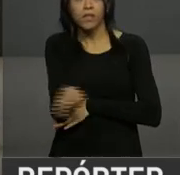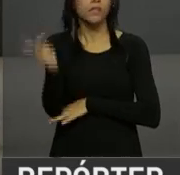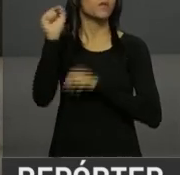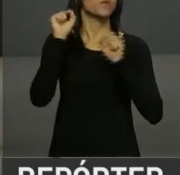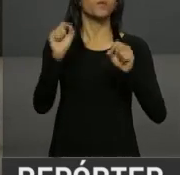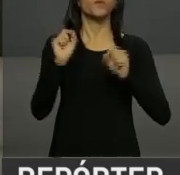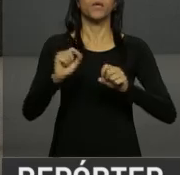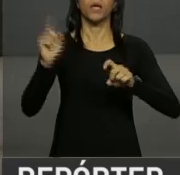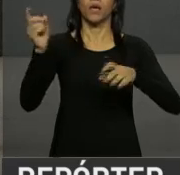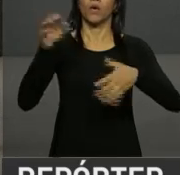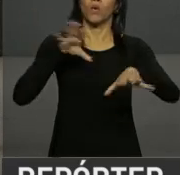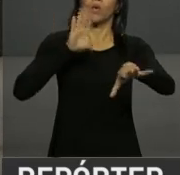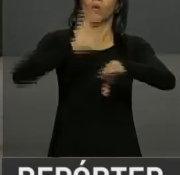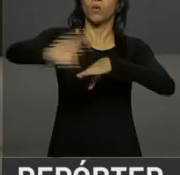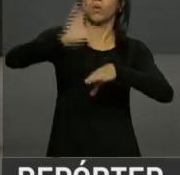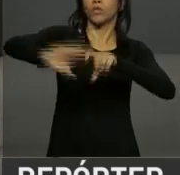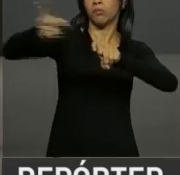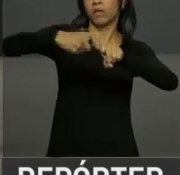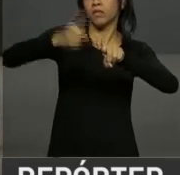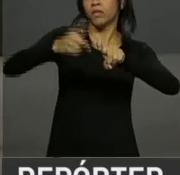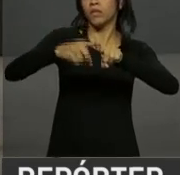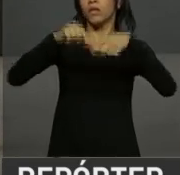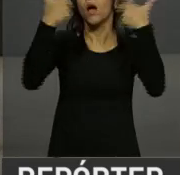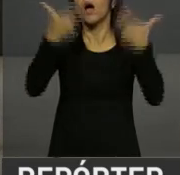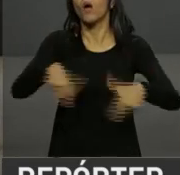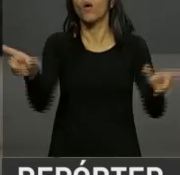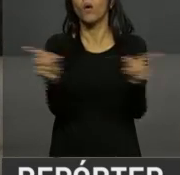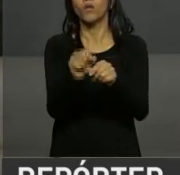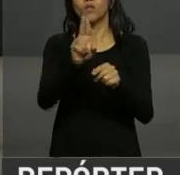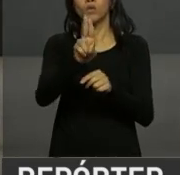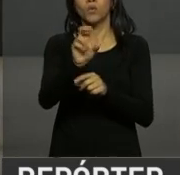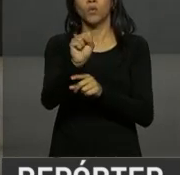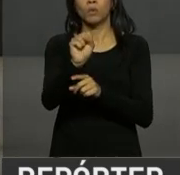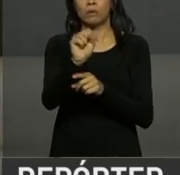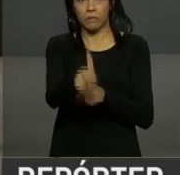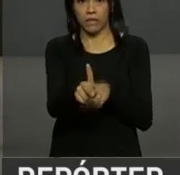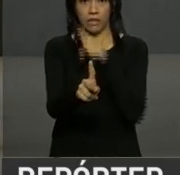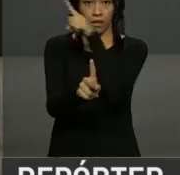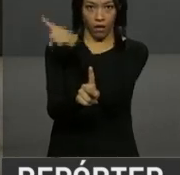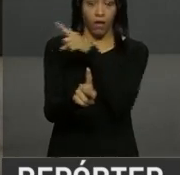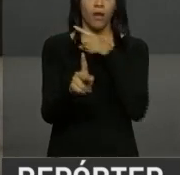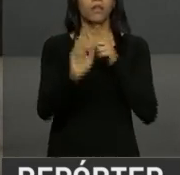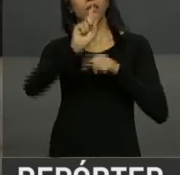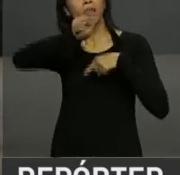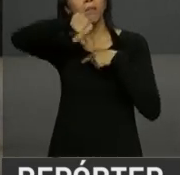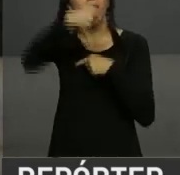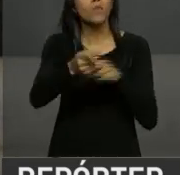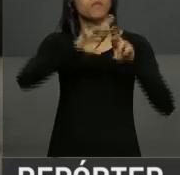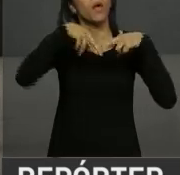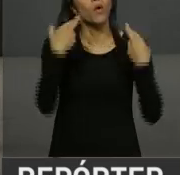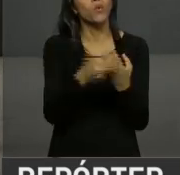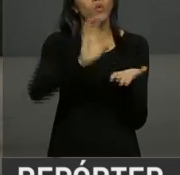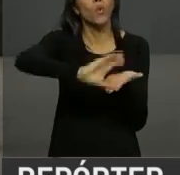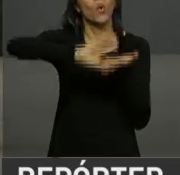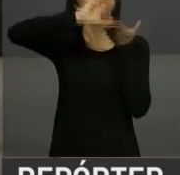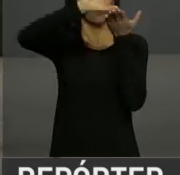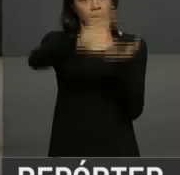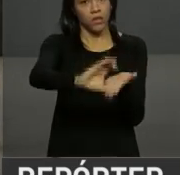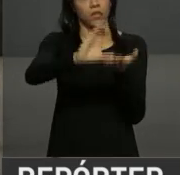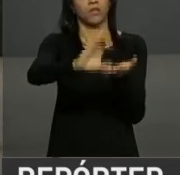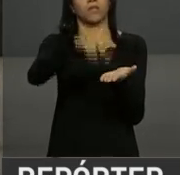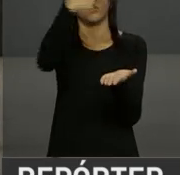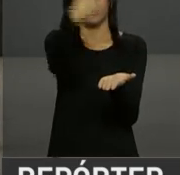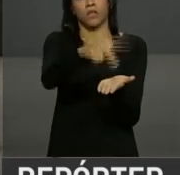de Medicina da USP, na capital paulista. Na sequência, ele se reúne com o Conselho Deliberativo do Hospital das Clínicas de São